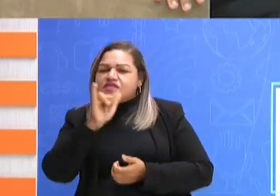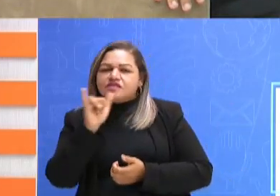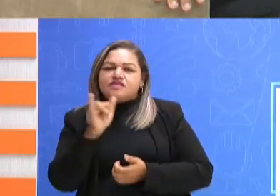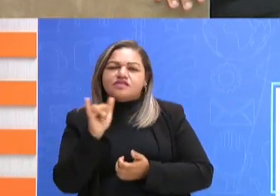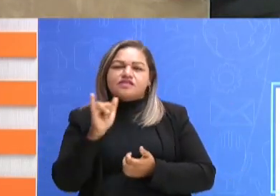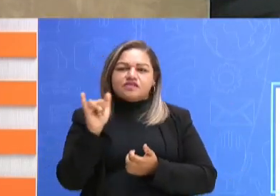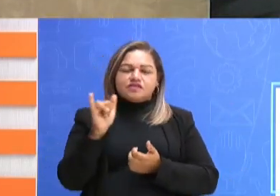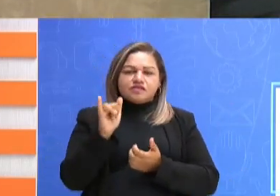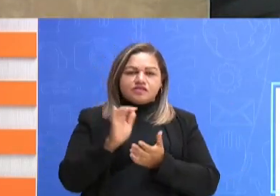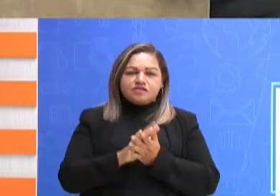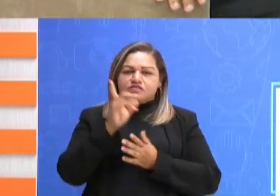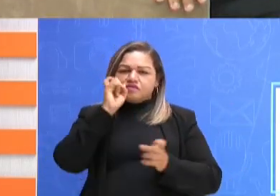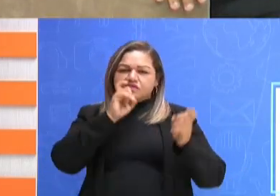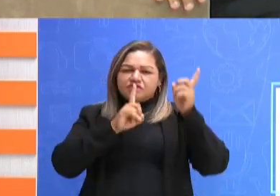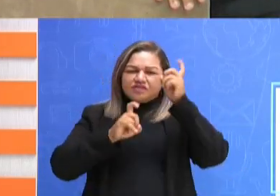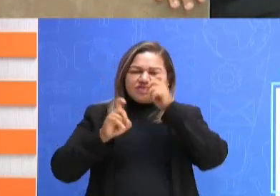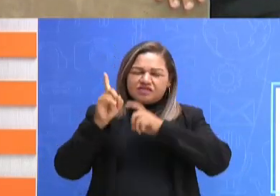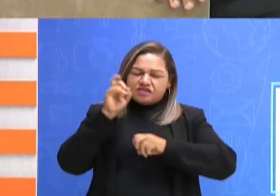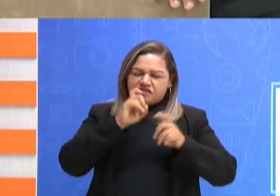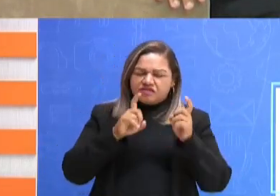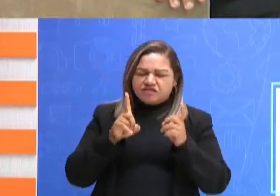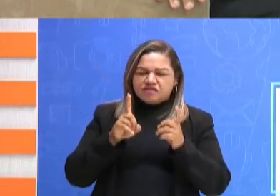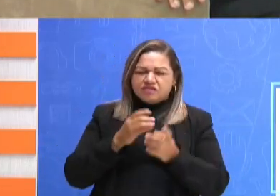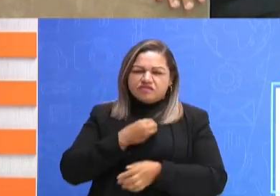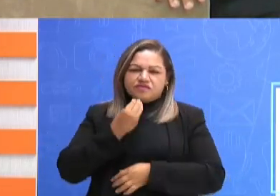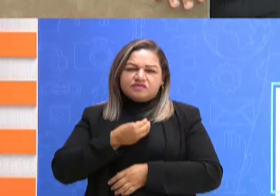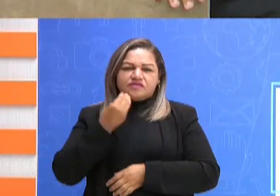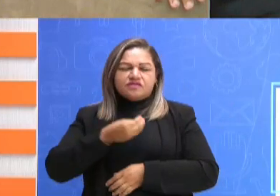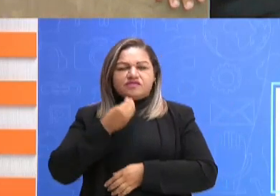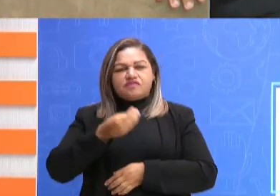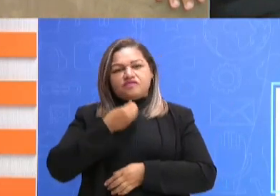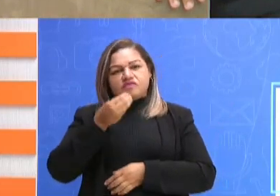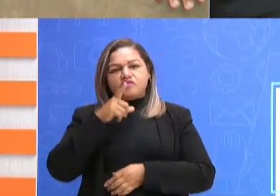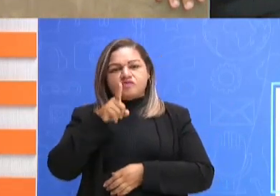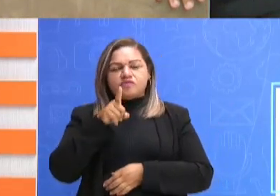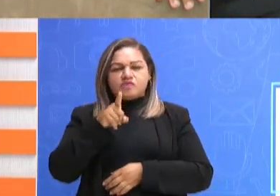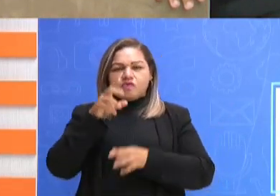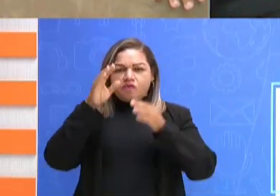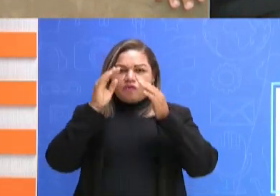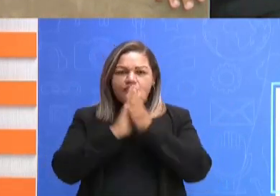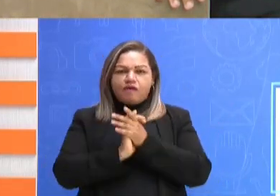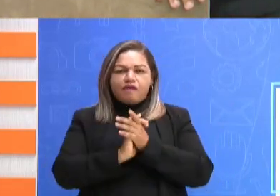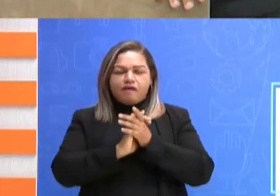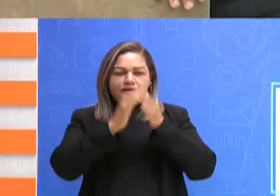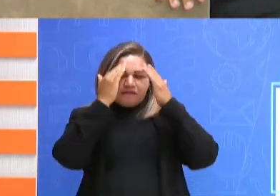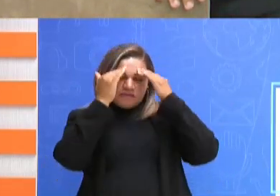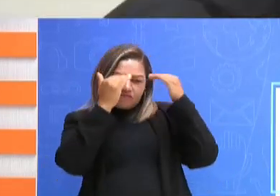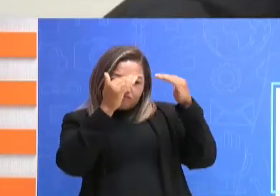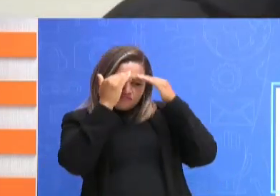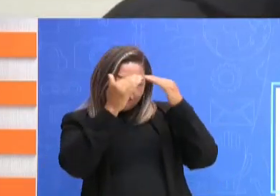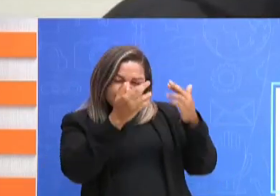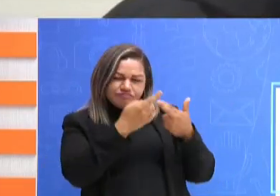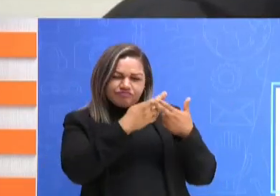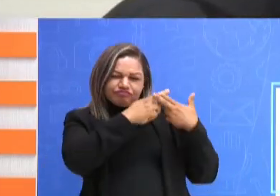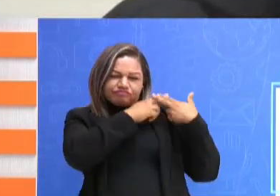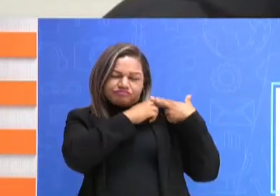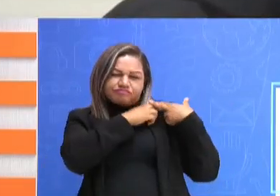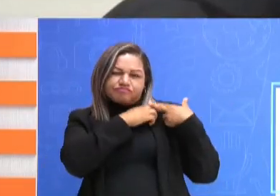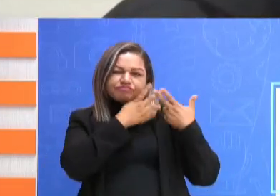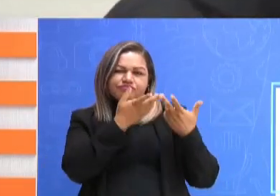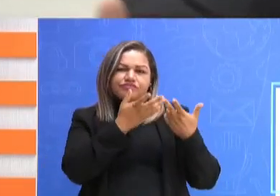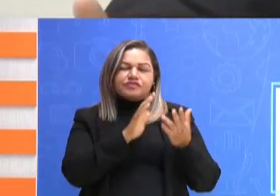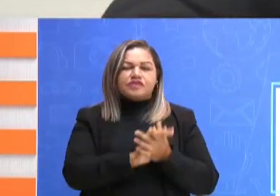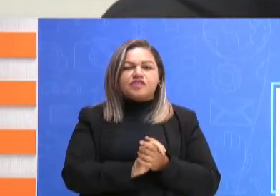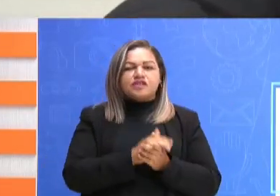nesse momento tão difícil que sua família tem passado, sobretudo você, com uma responsabilidade talvez ainda muito maior, que